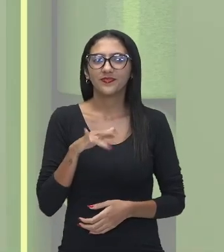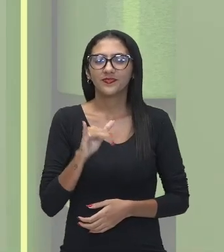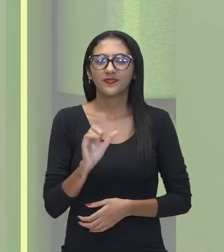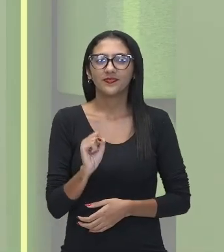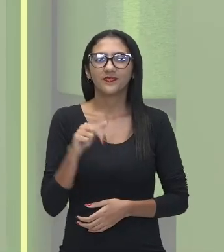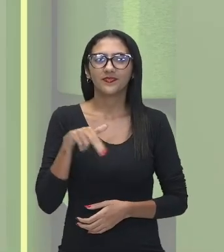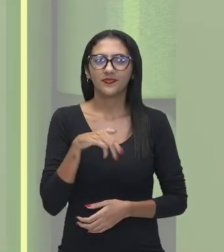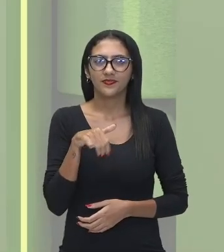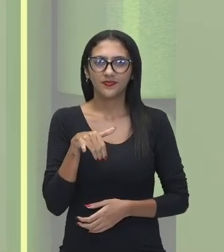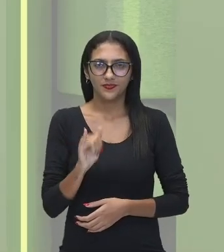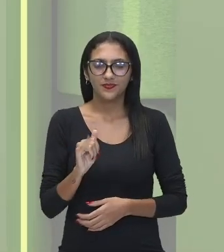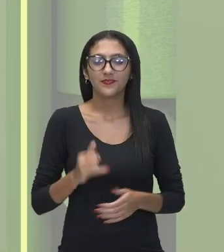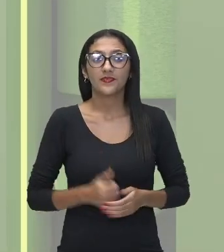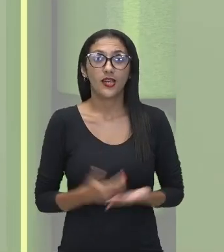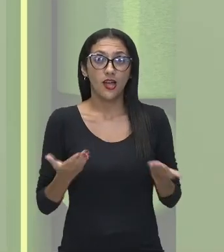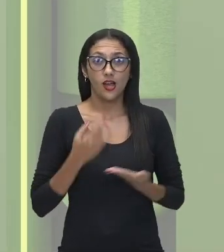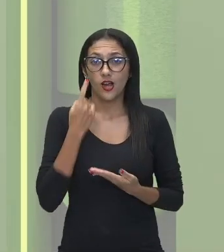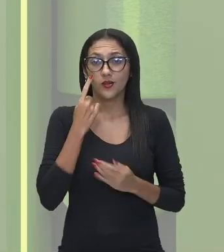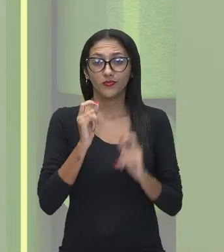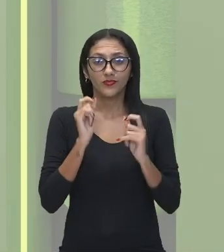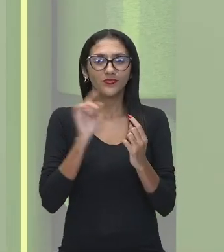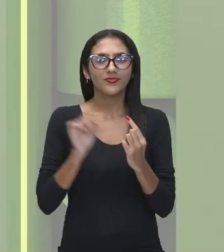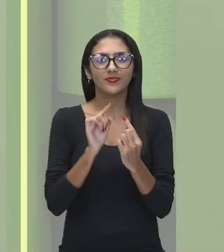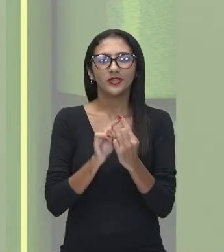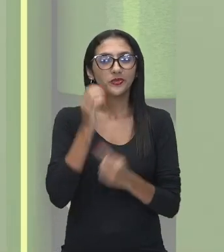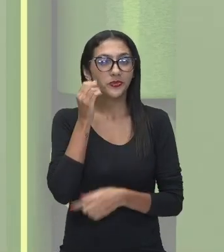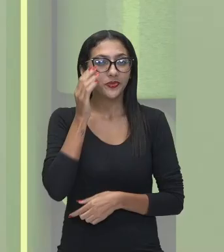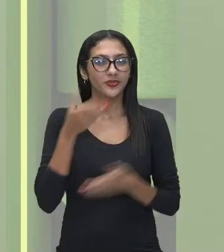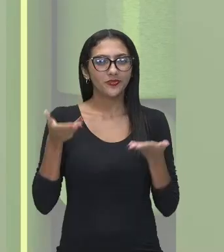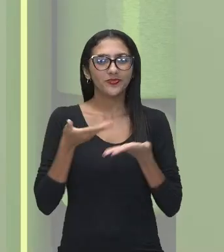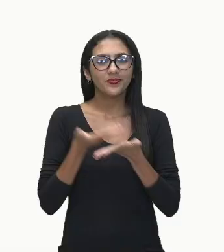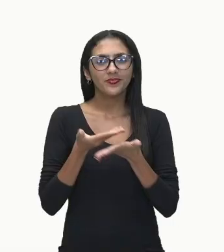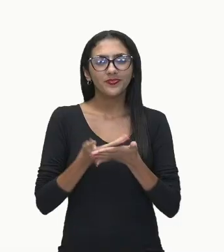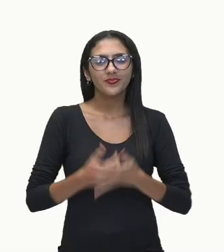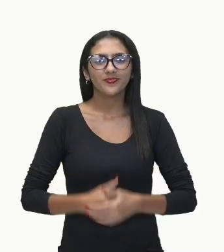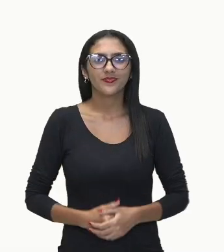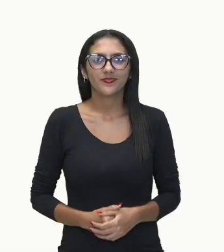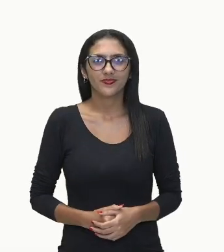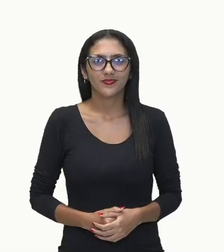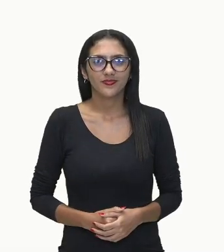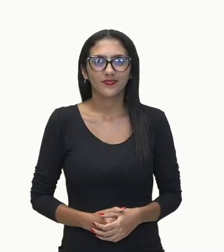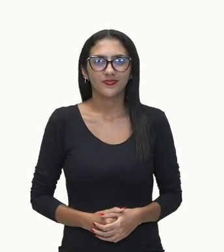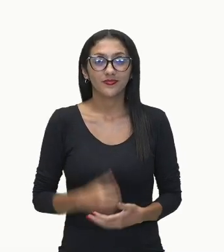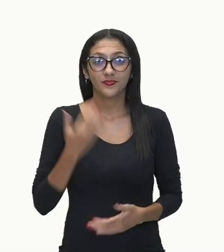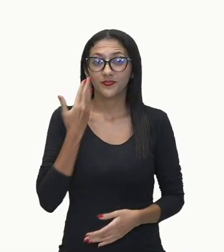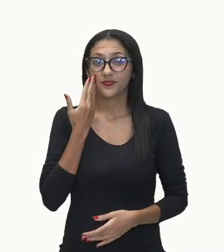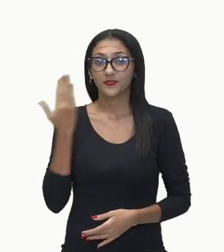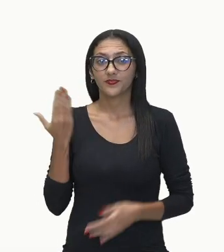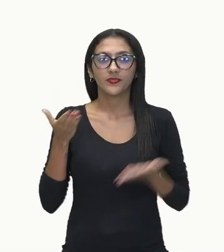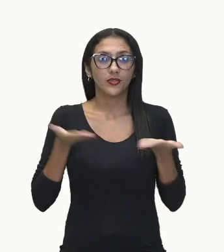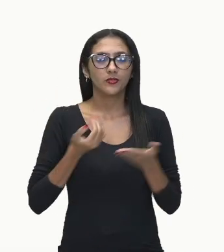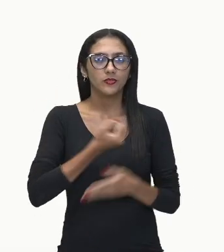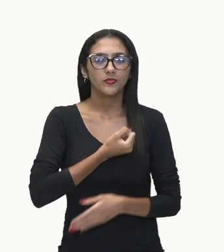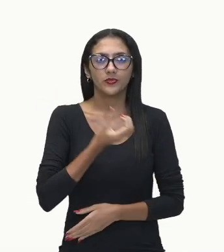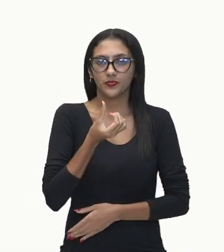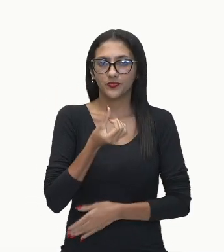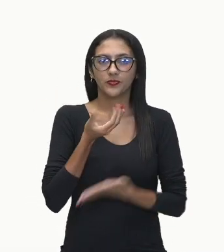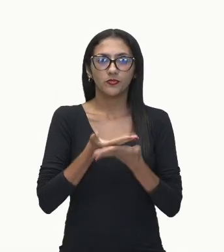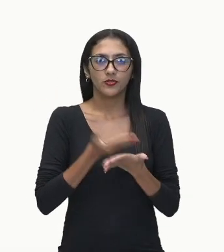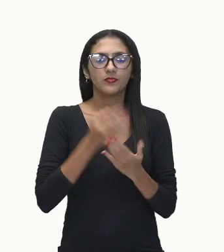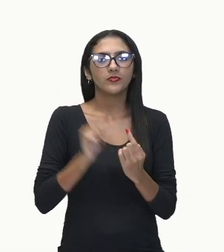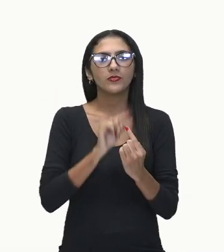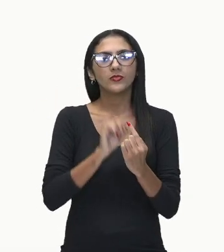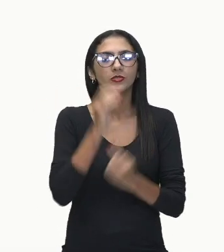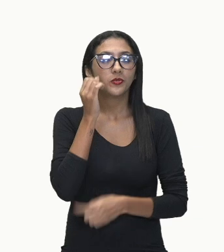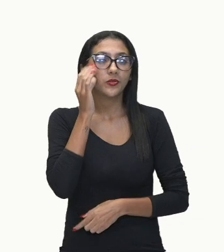Cristiane Marques e agora vamos ver qual é o objeto de conhecimento dessa nossa aula. Essa é a aula de número 6, objeto